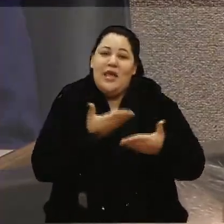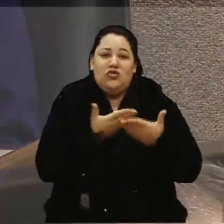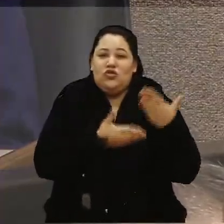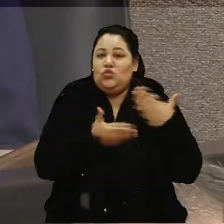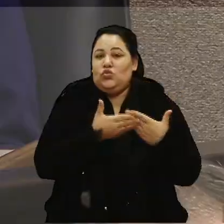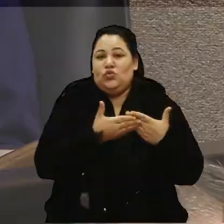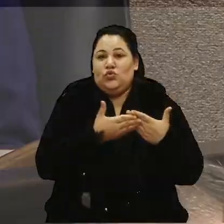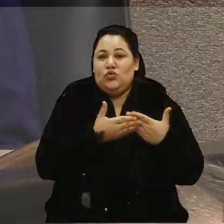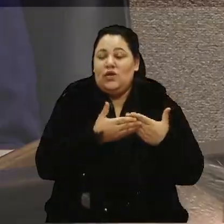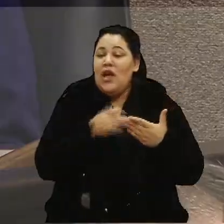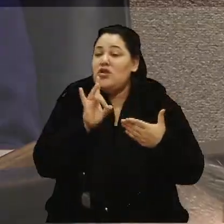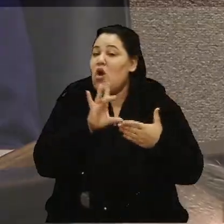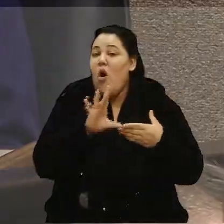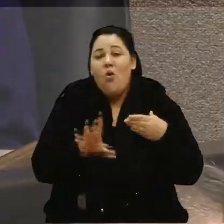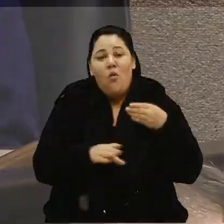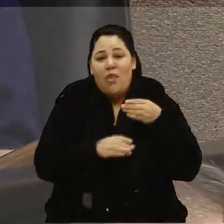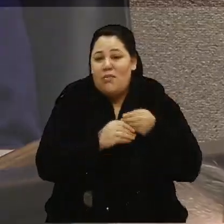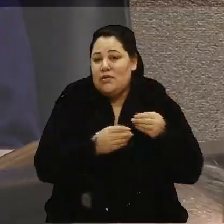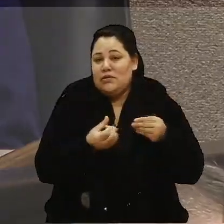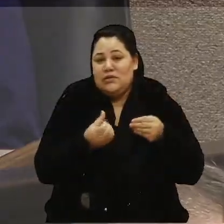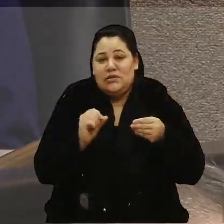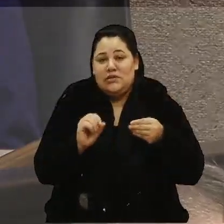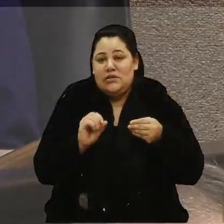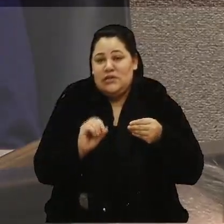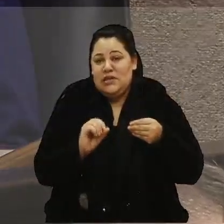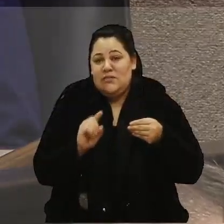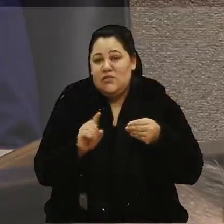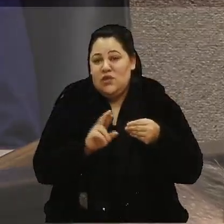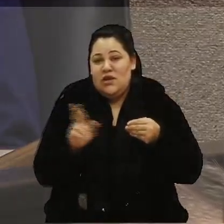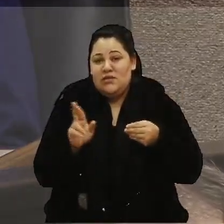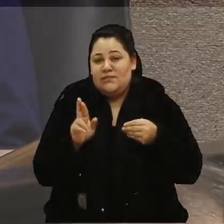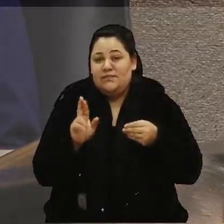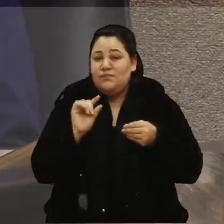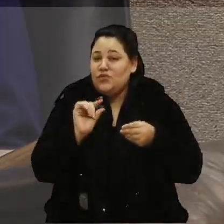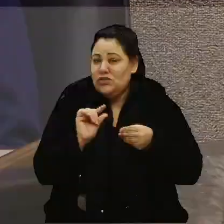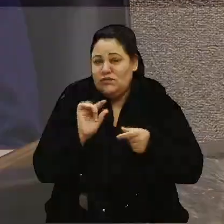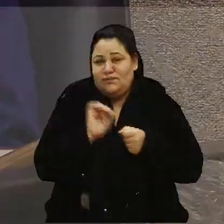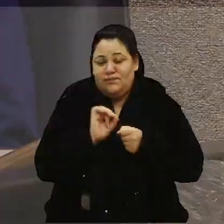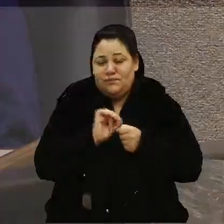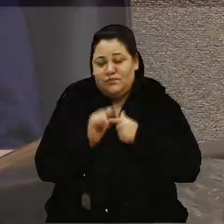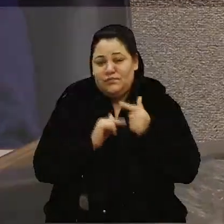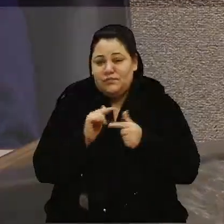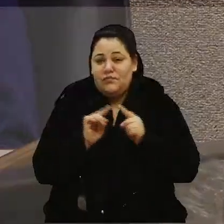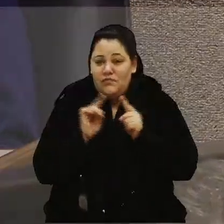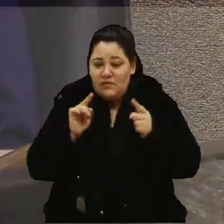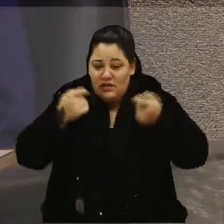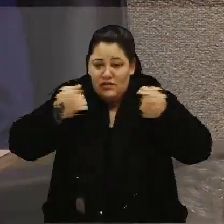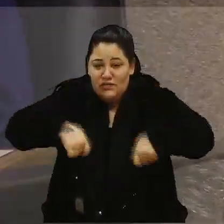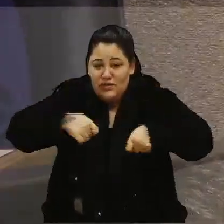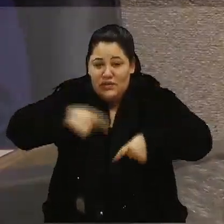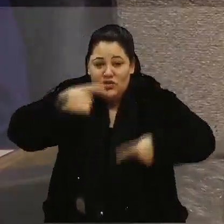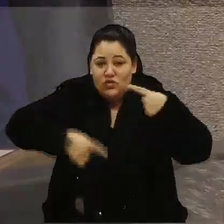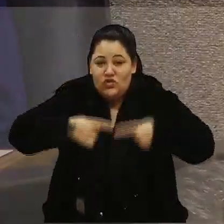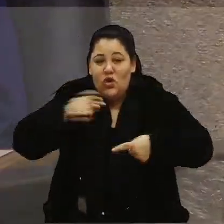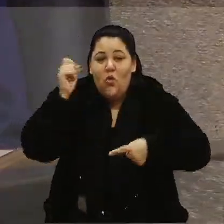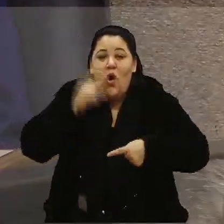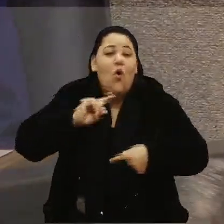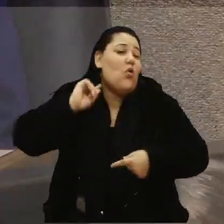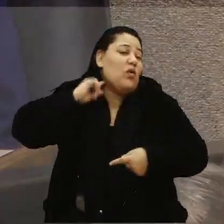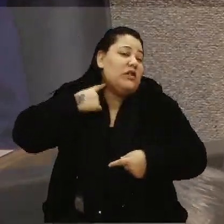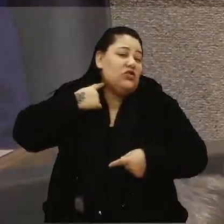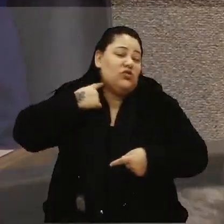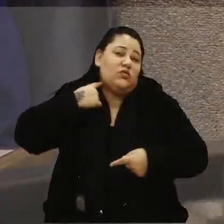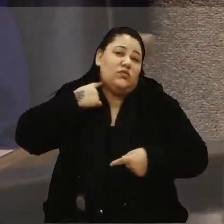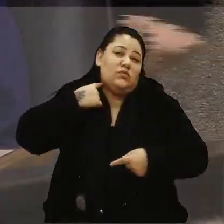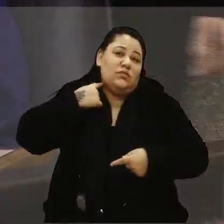Eles são uma parte que vai para elas fazerem esse trabalho. Mas precisamos discutir qual lixo está indo para